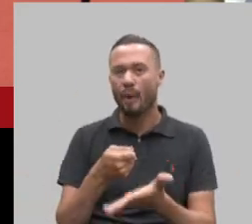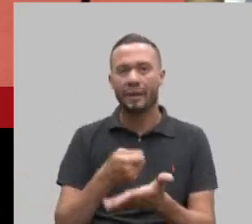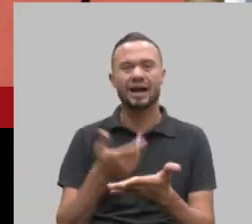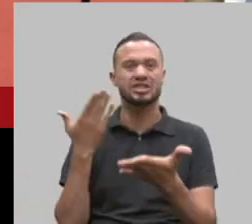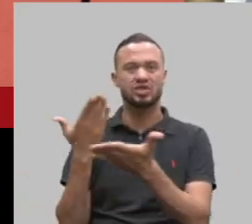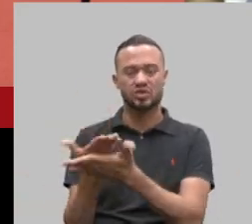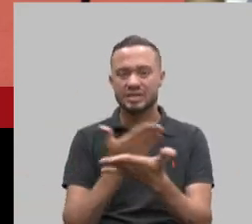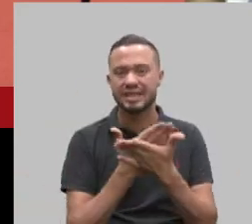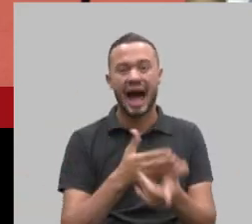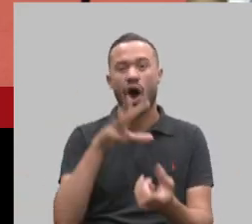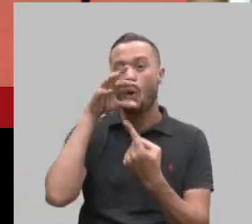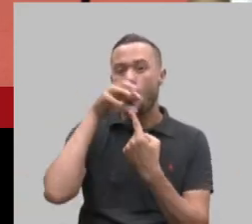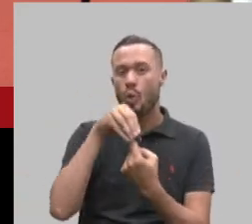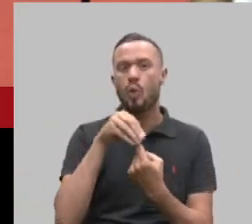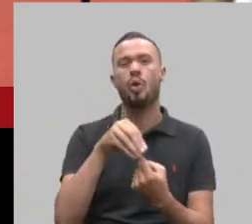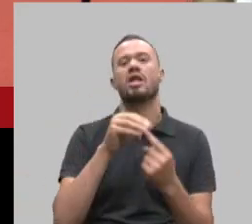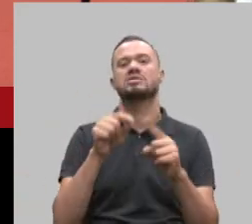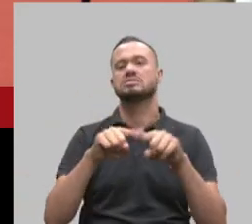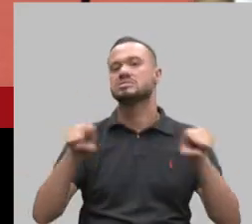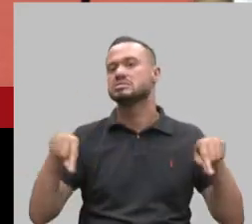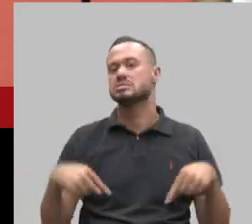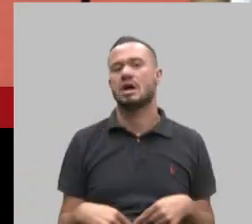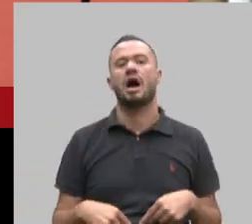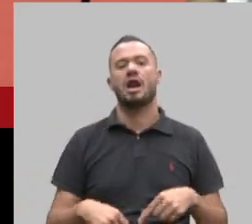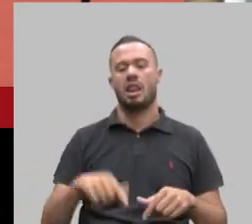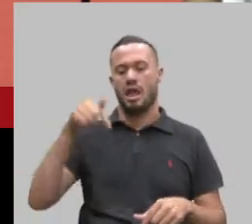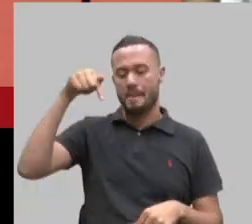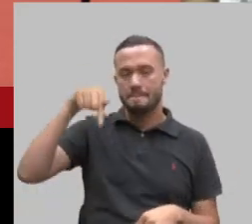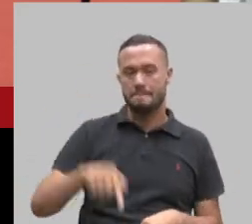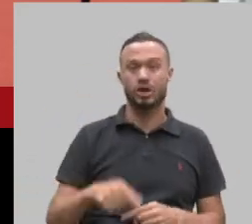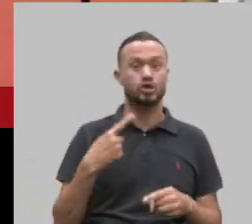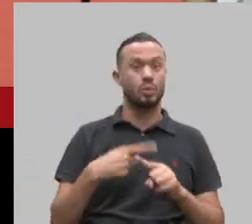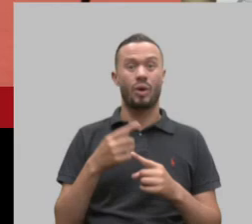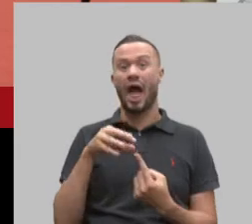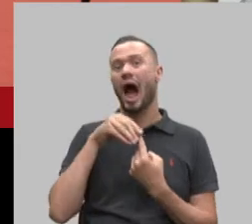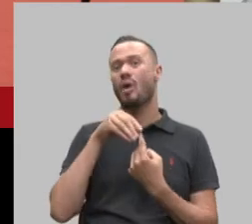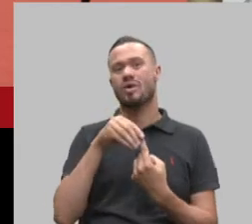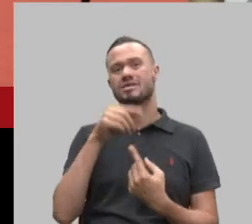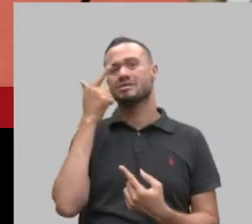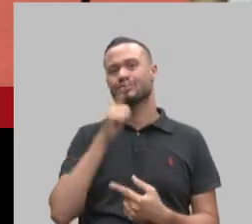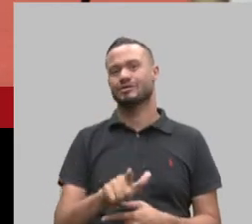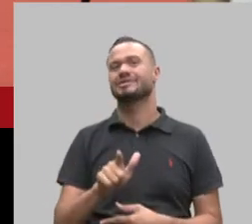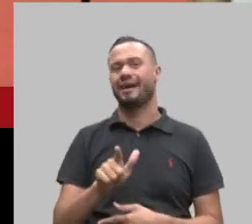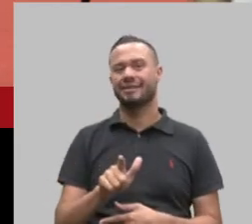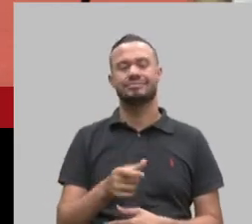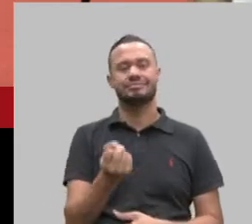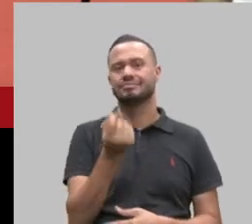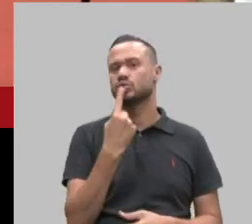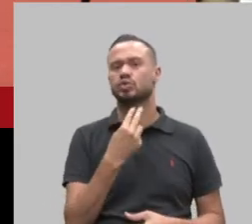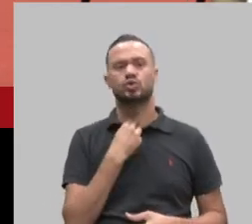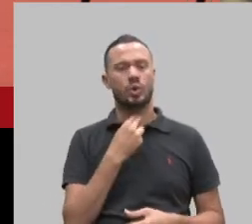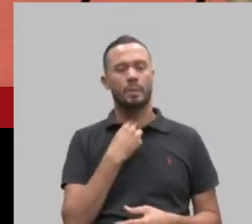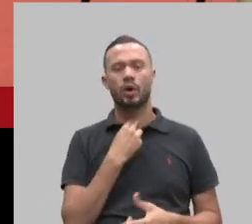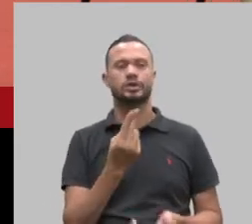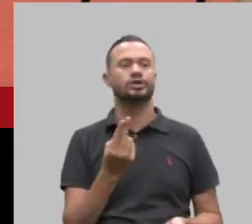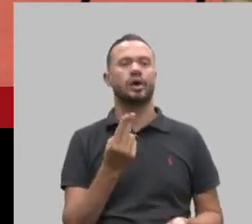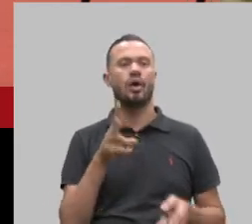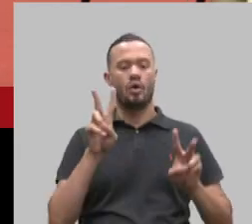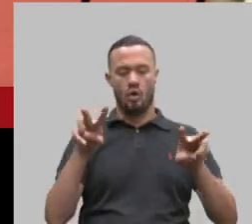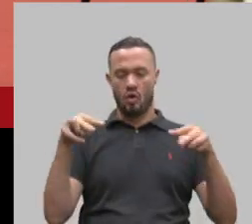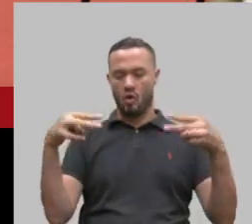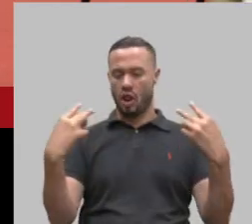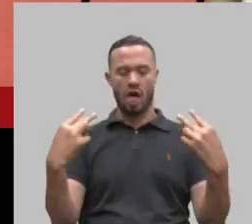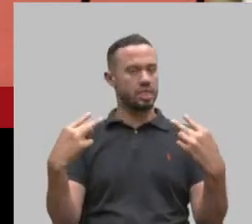única que tem para elas é a única que oferecem para elas Então isso é um absurdo nós não podemos olhar a gente que